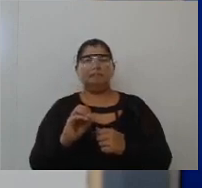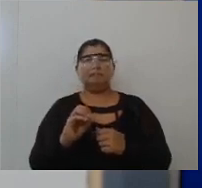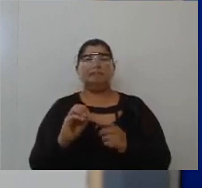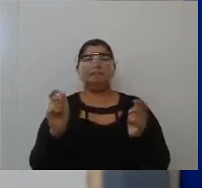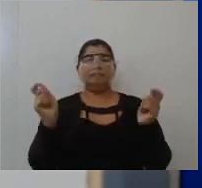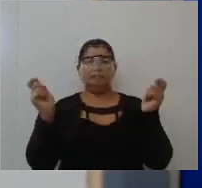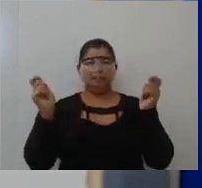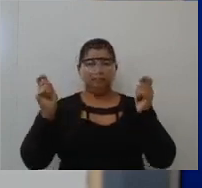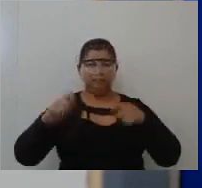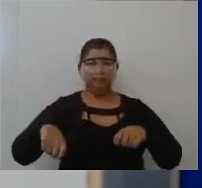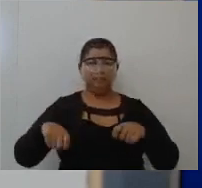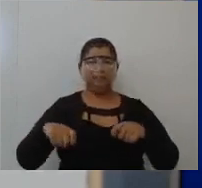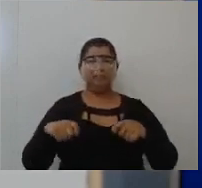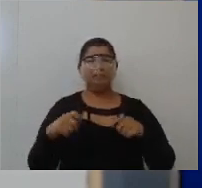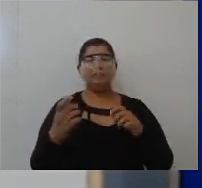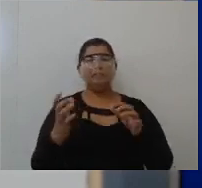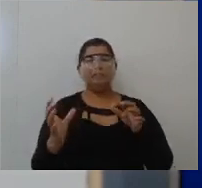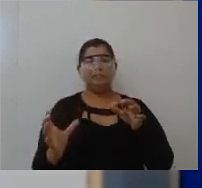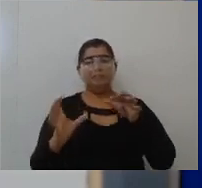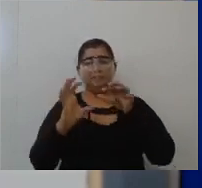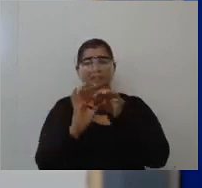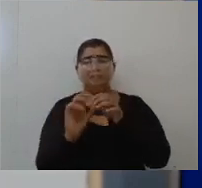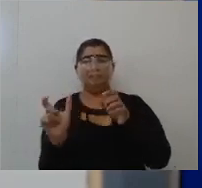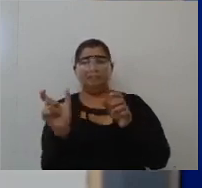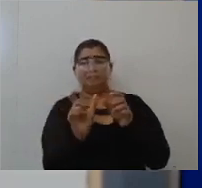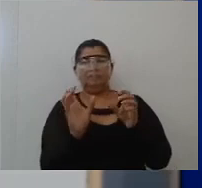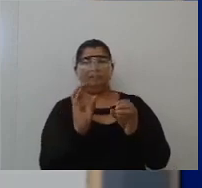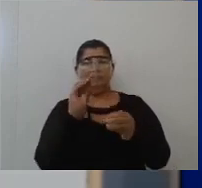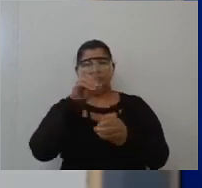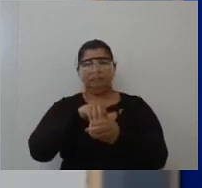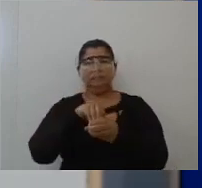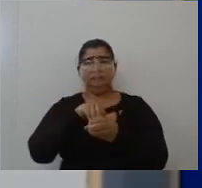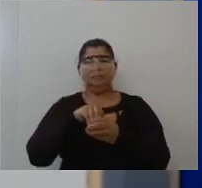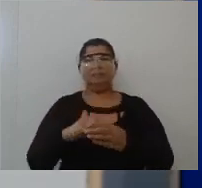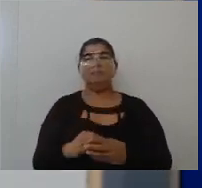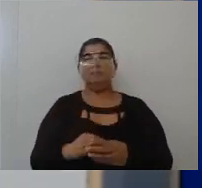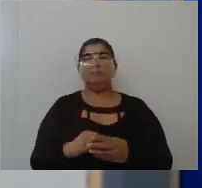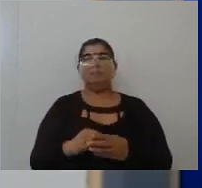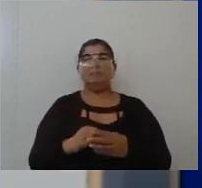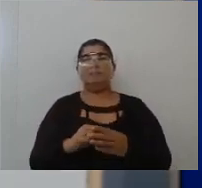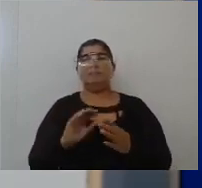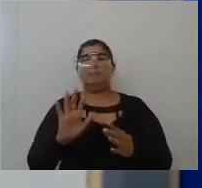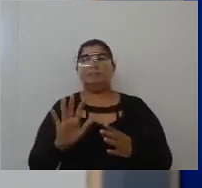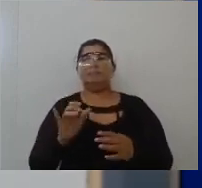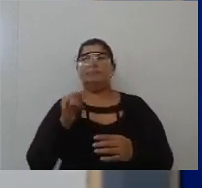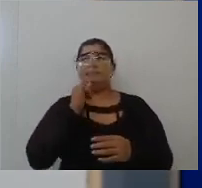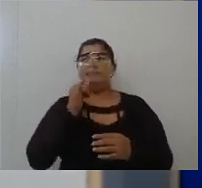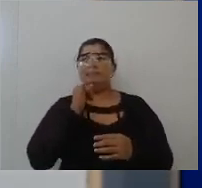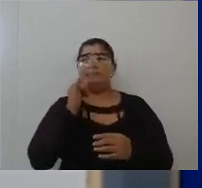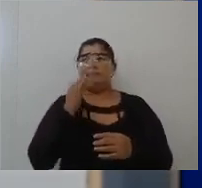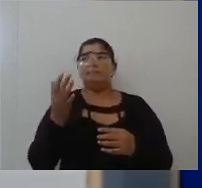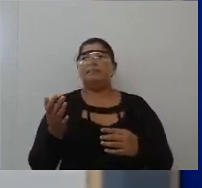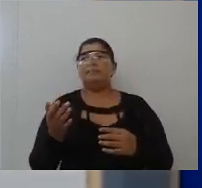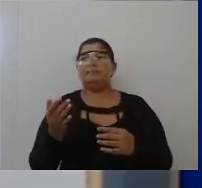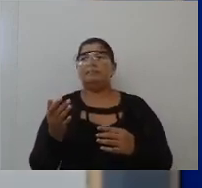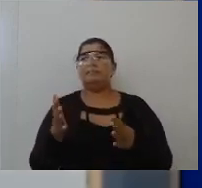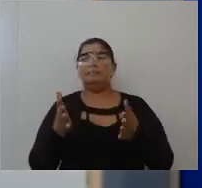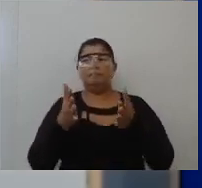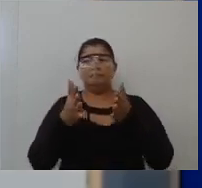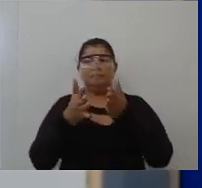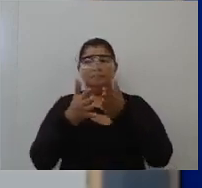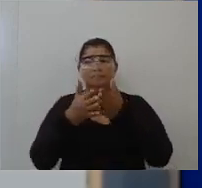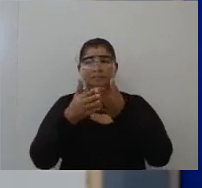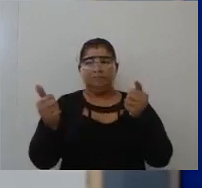terão função de conjunção integrante. Vamos dar um exemplo? Tem aí na tela de vocês,